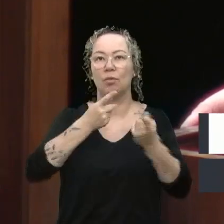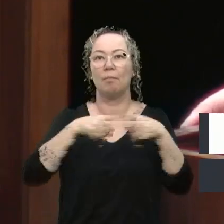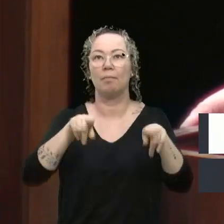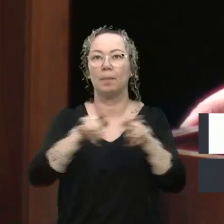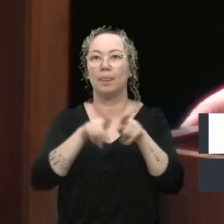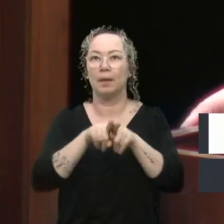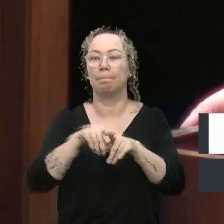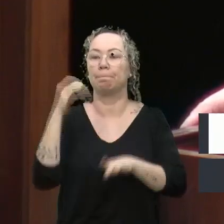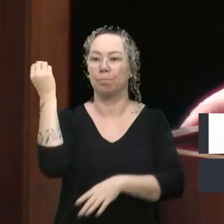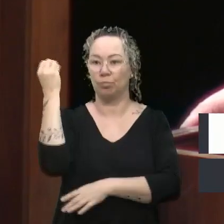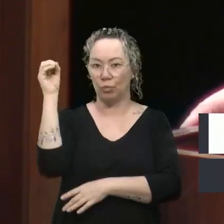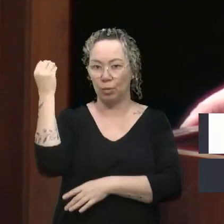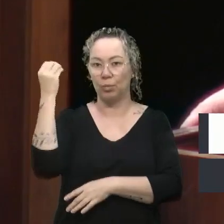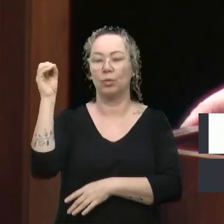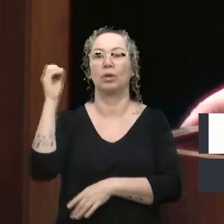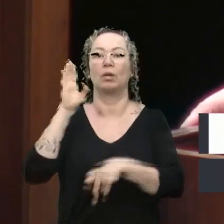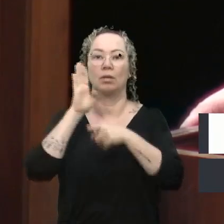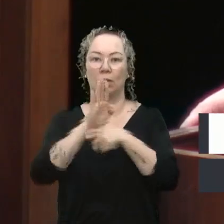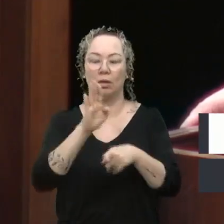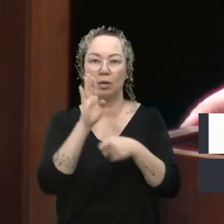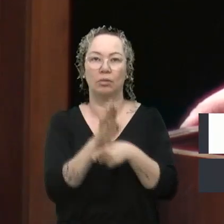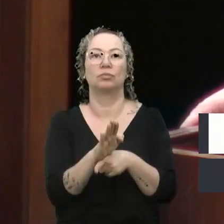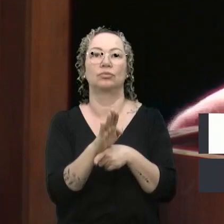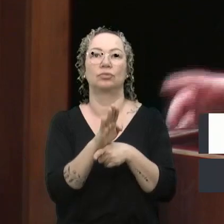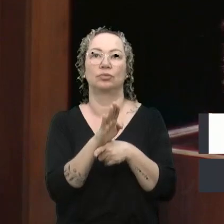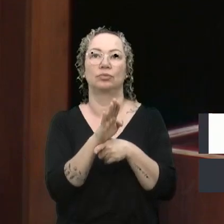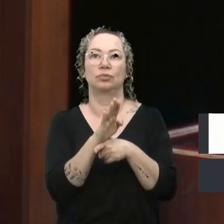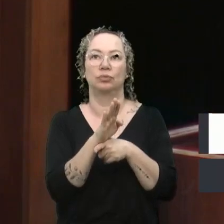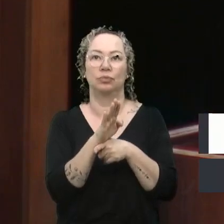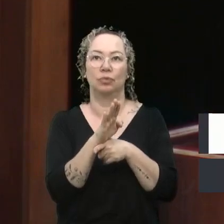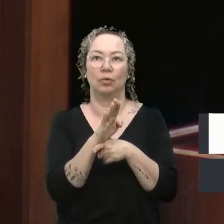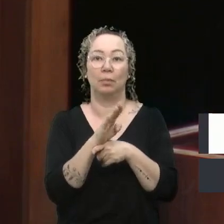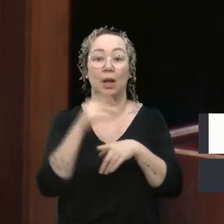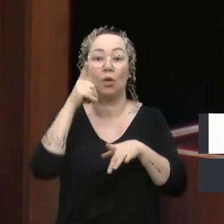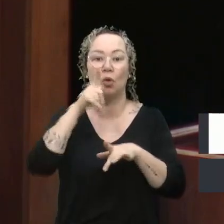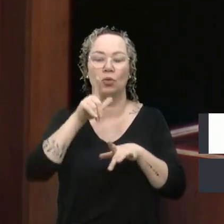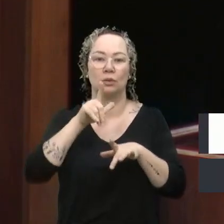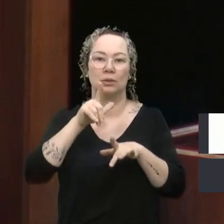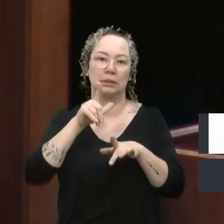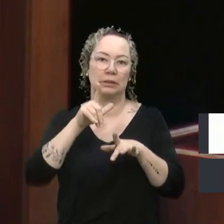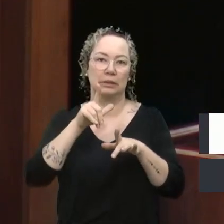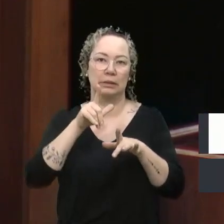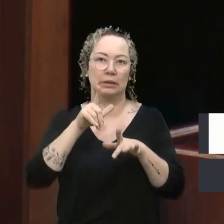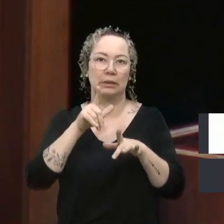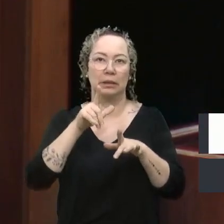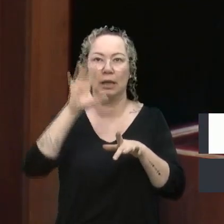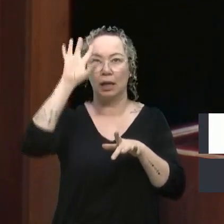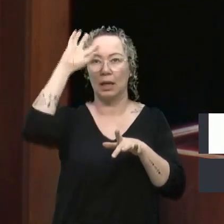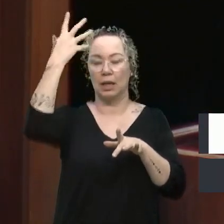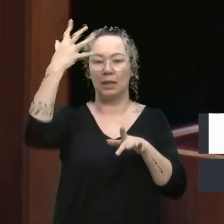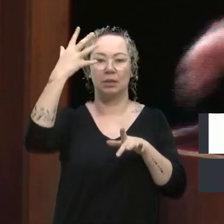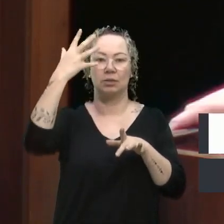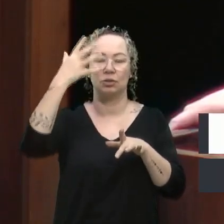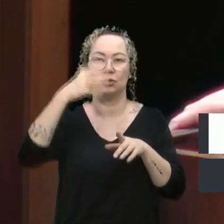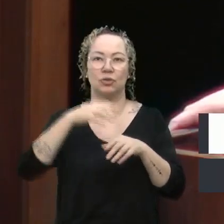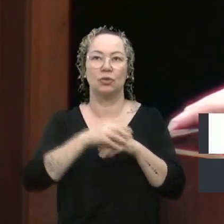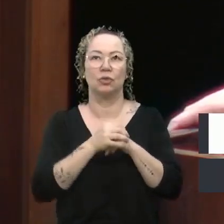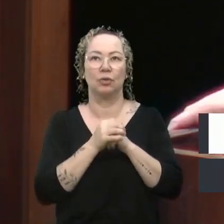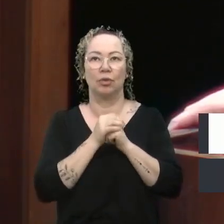Porto Alegre, que auxiliaram numa questão, uma agilidade tão grande para